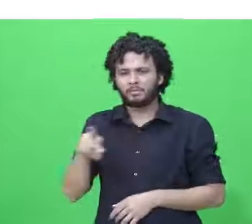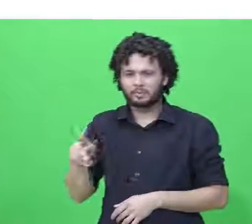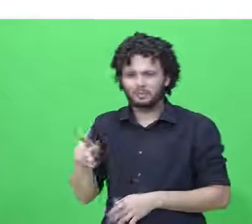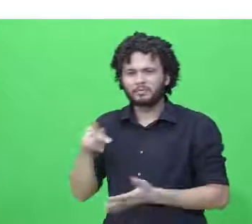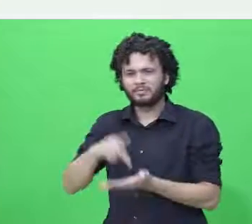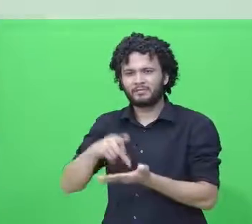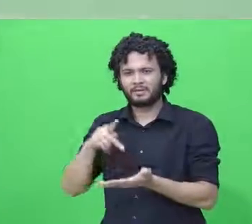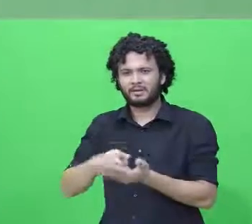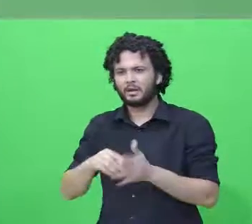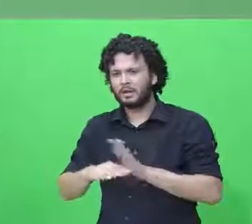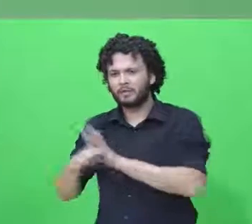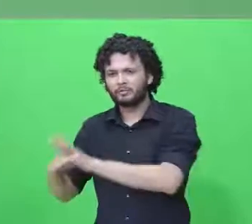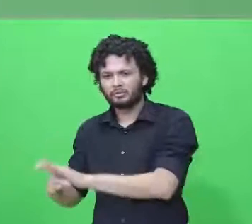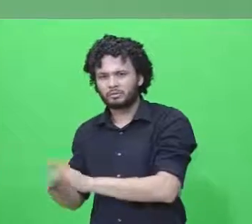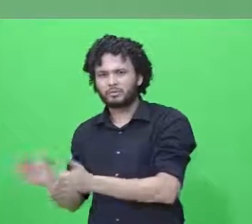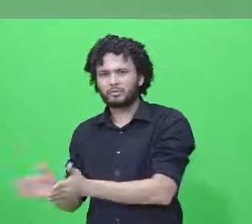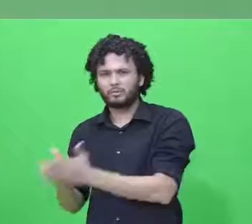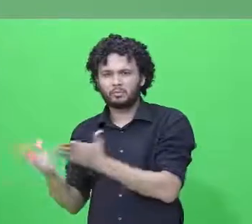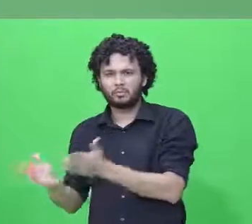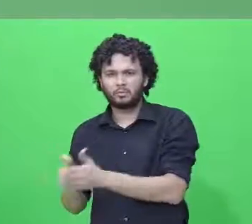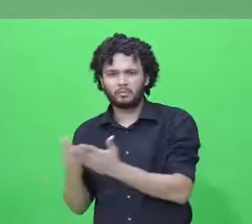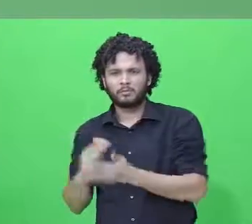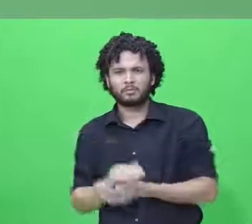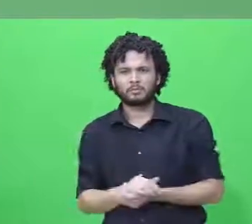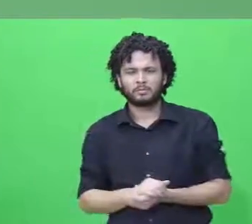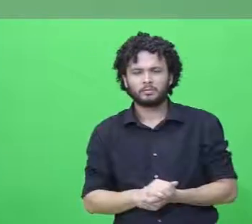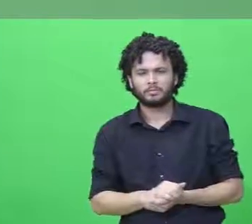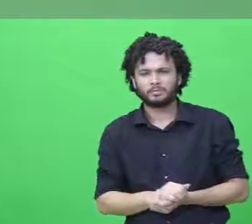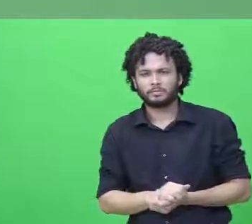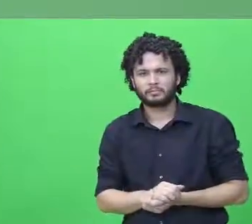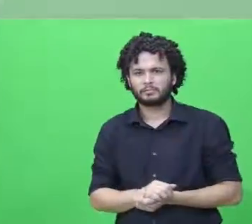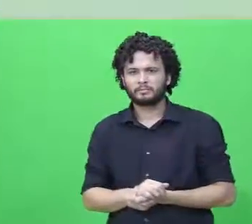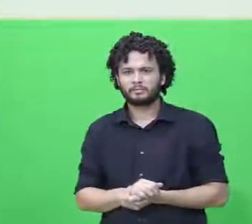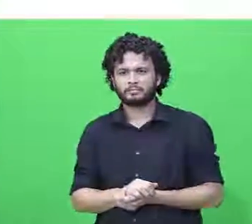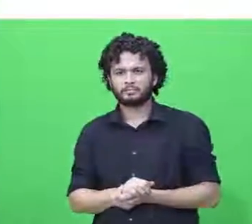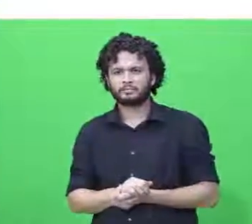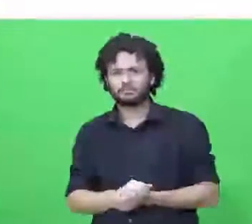como pai dos pobres. Pode passar.